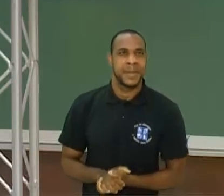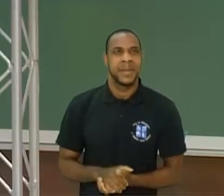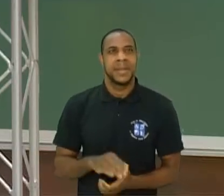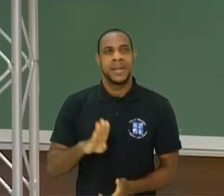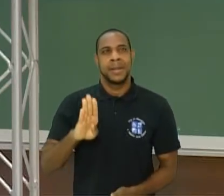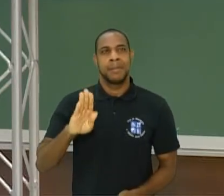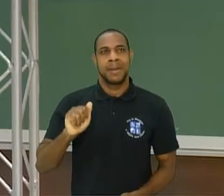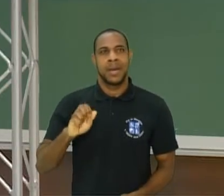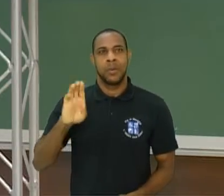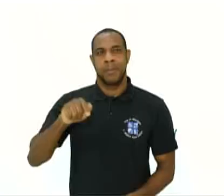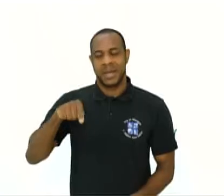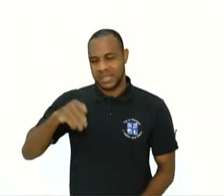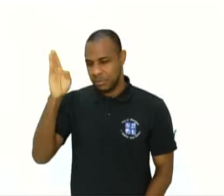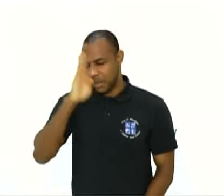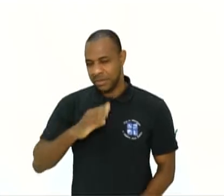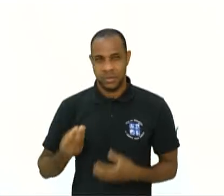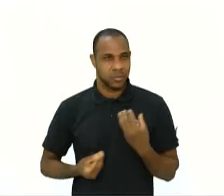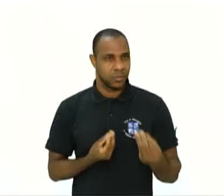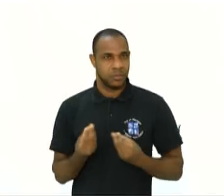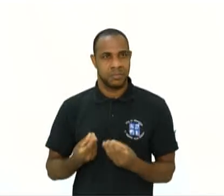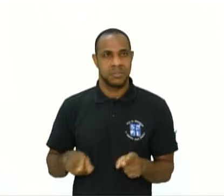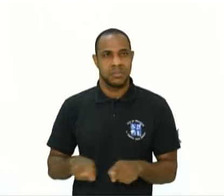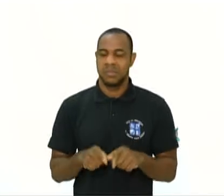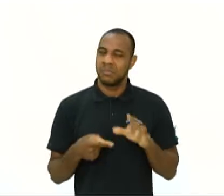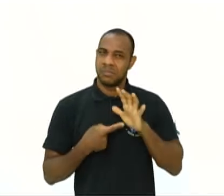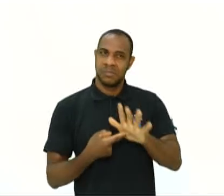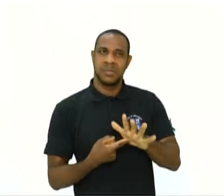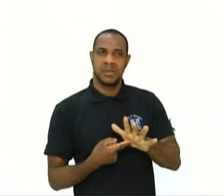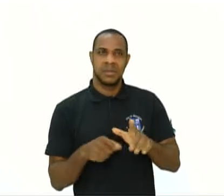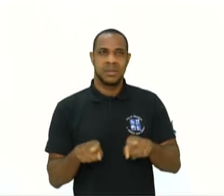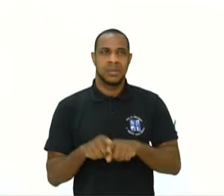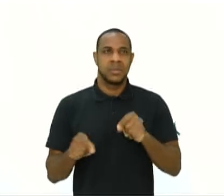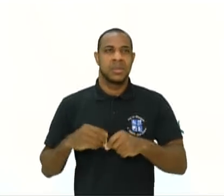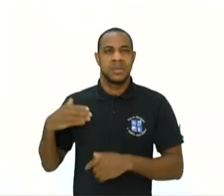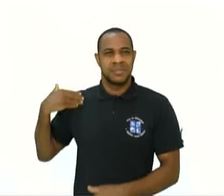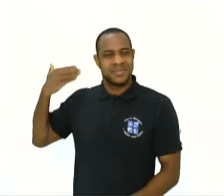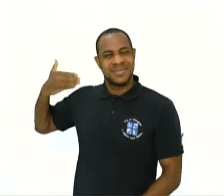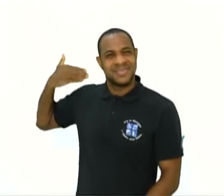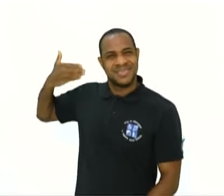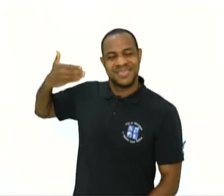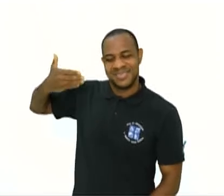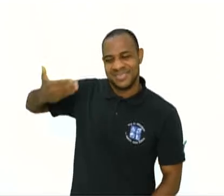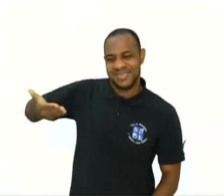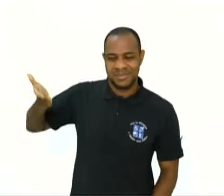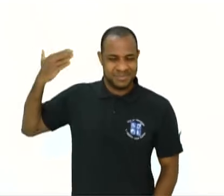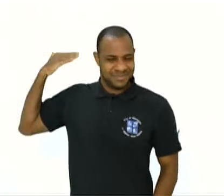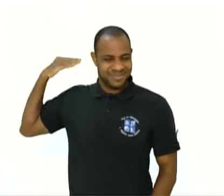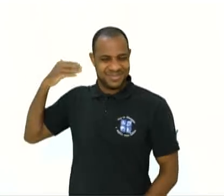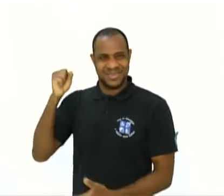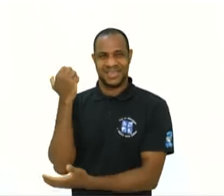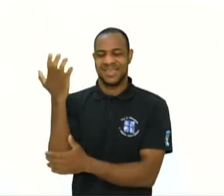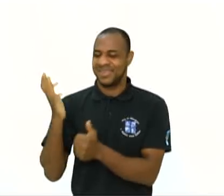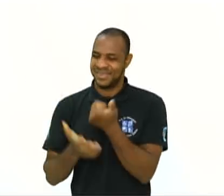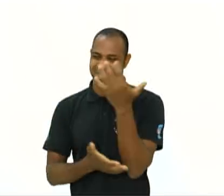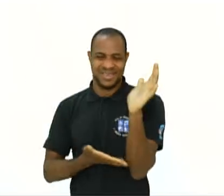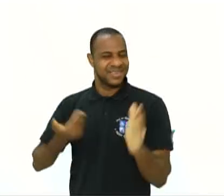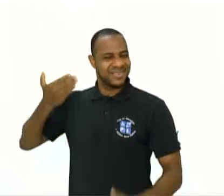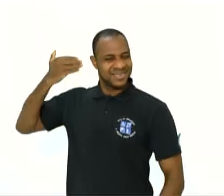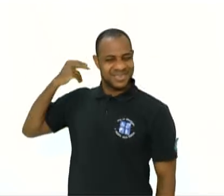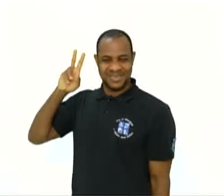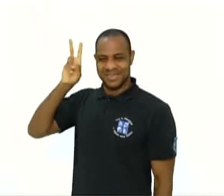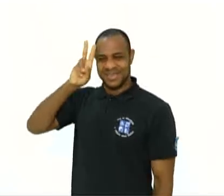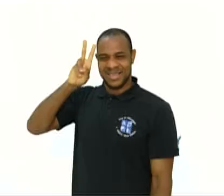Baobá no Brasil. O baobá também é símbolo de ancestralidade por sua natureza duradoura. Lembra que a prof falou?